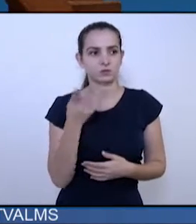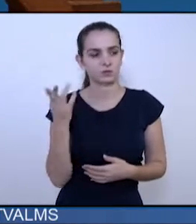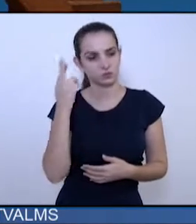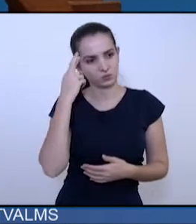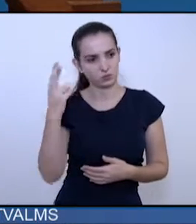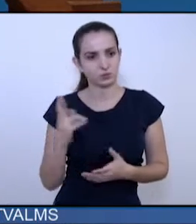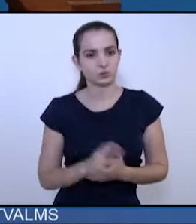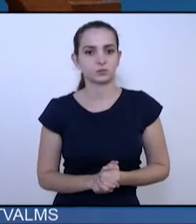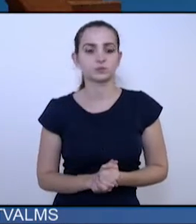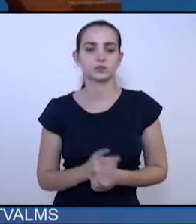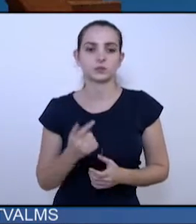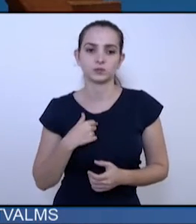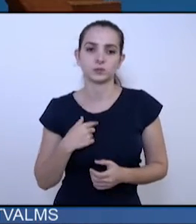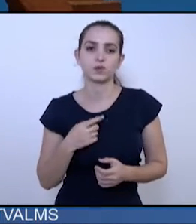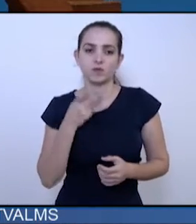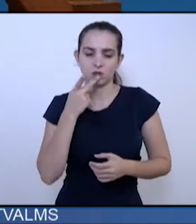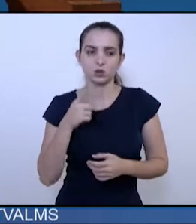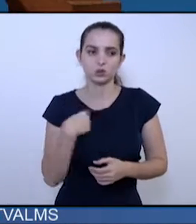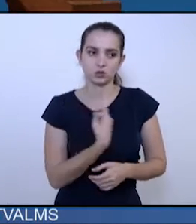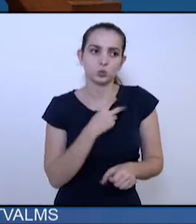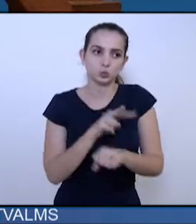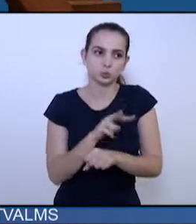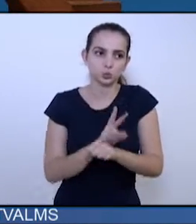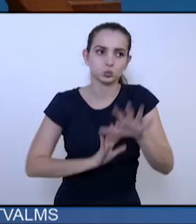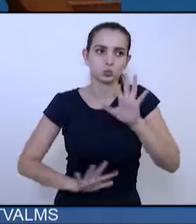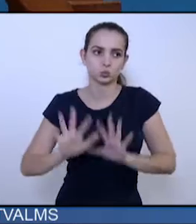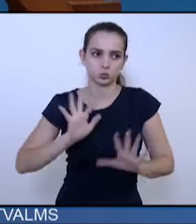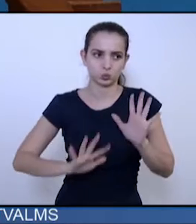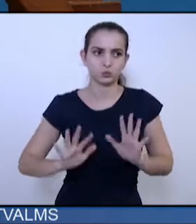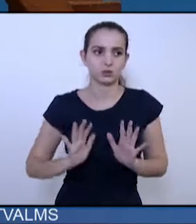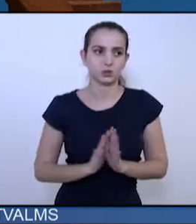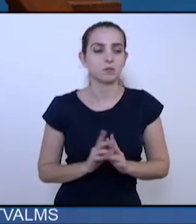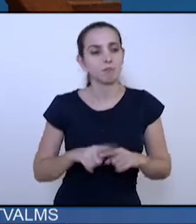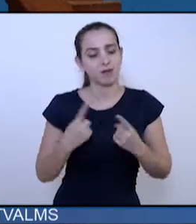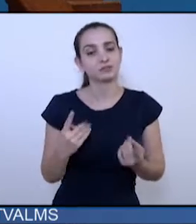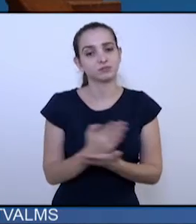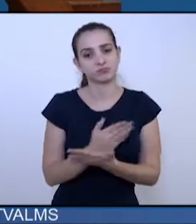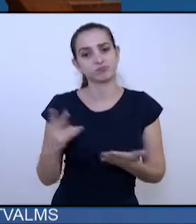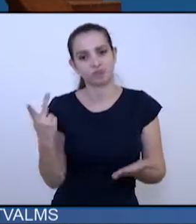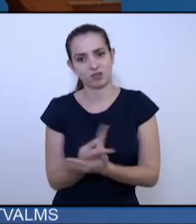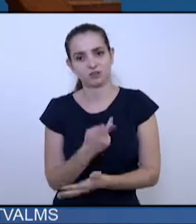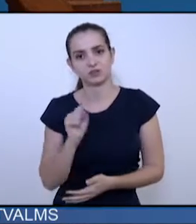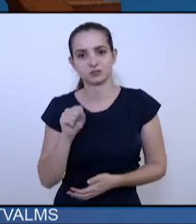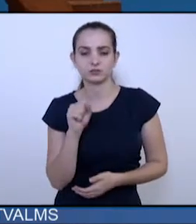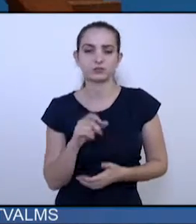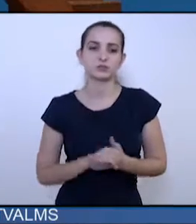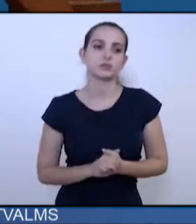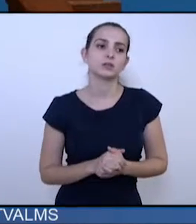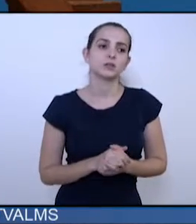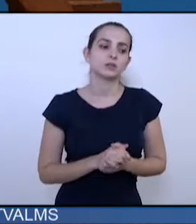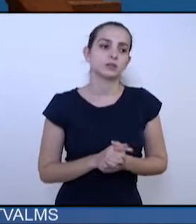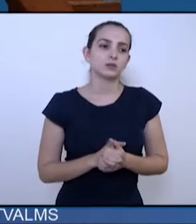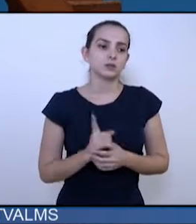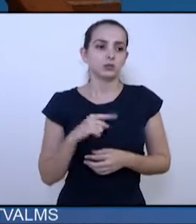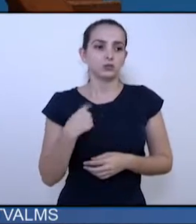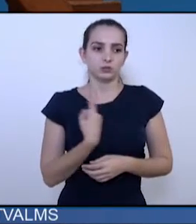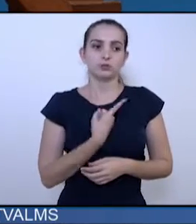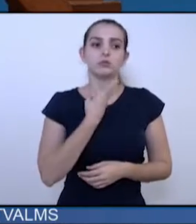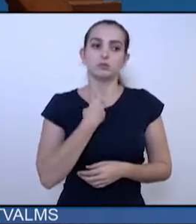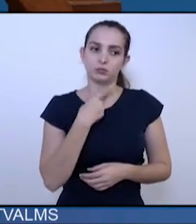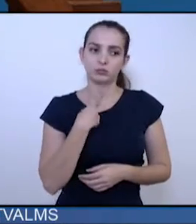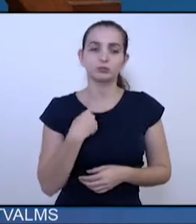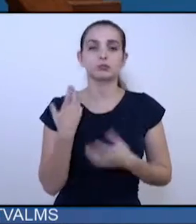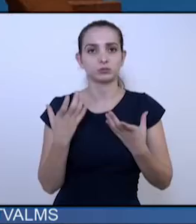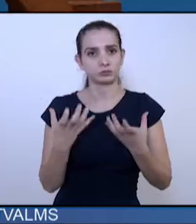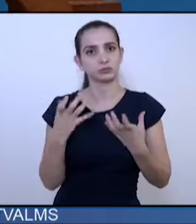e garanto que seremos zelosos, mas, porém, não infalíveis. Evidentemente que nós procuraremos, do